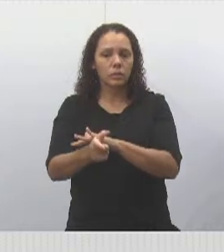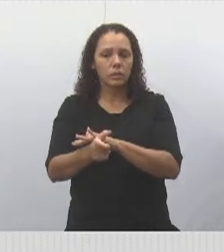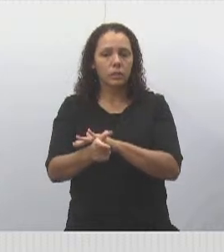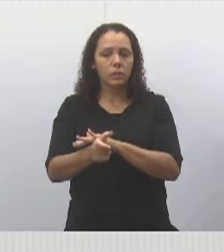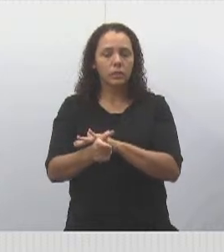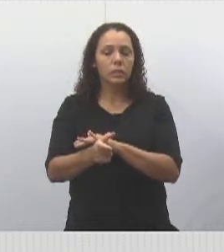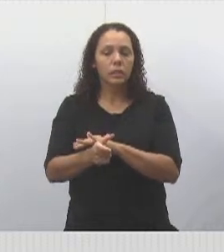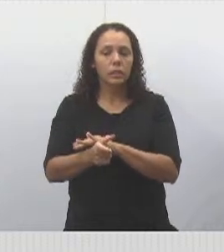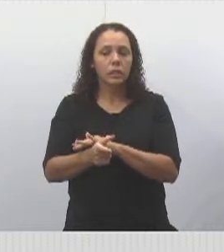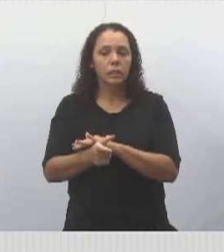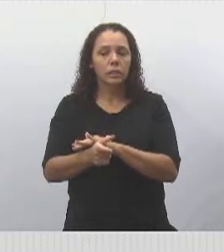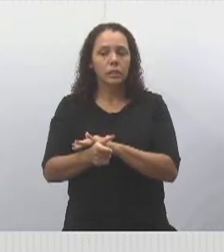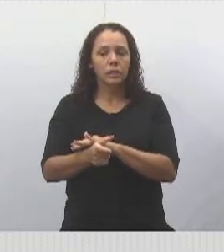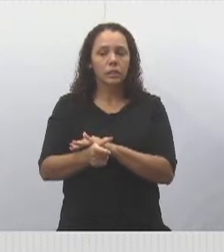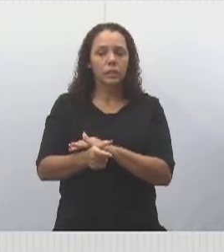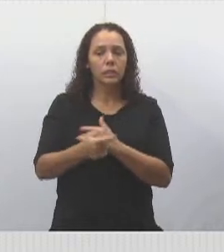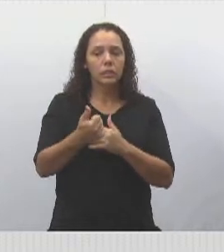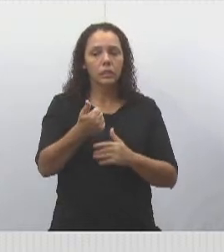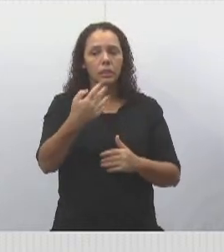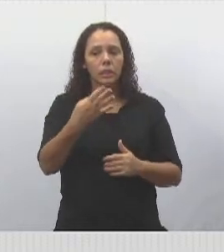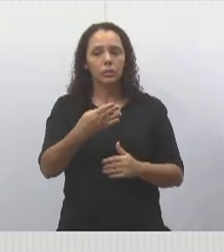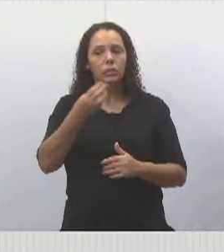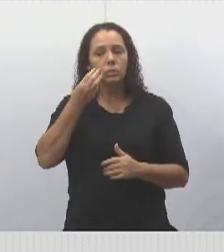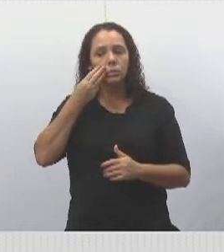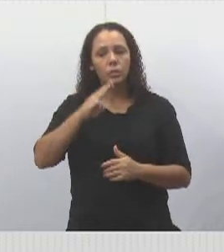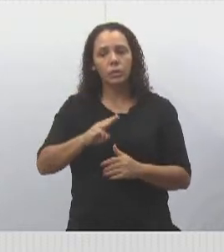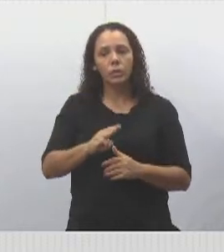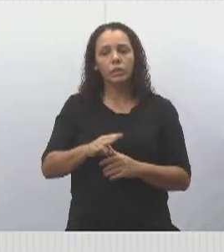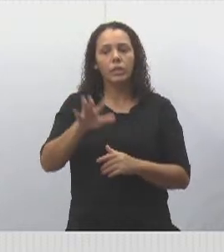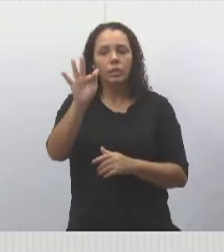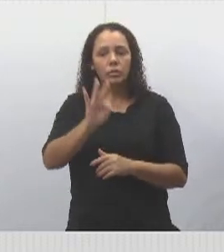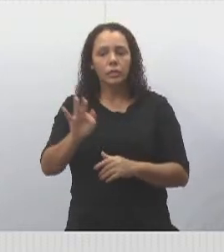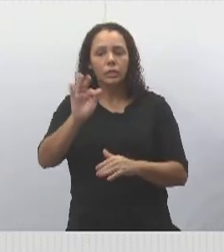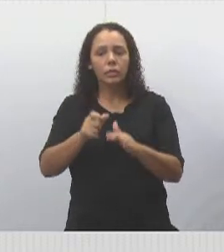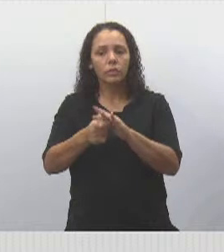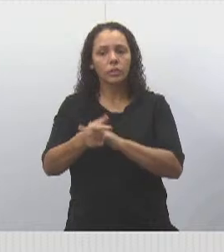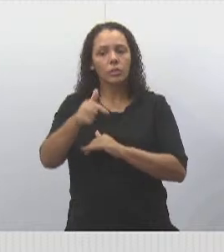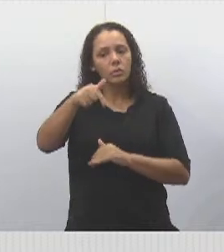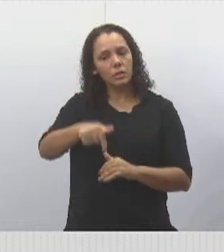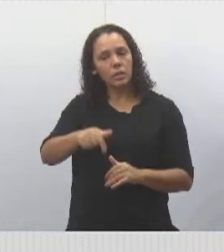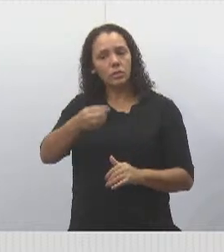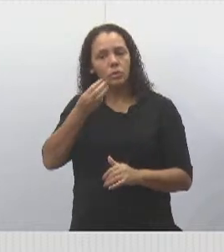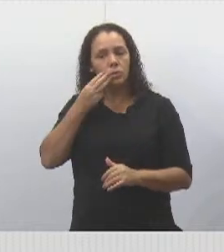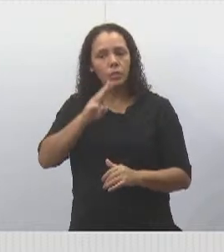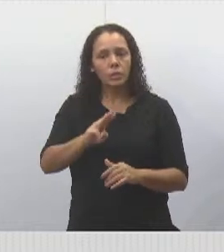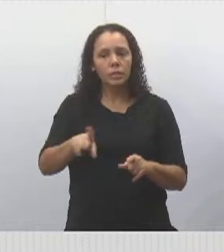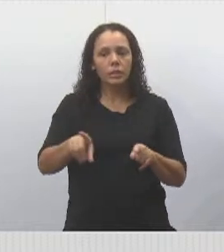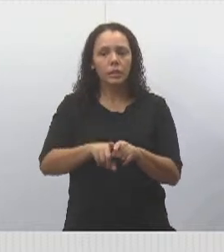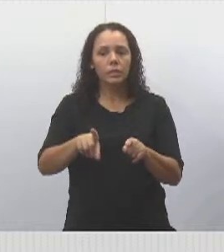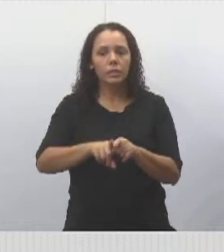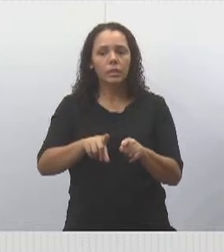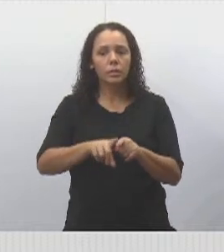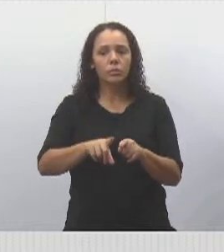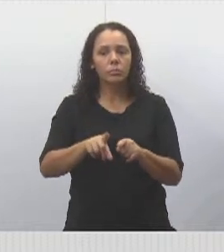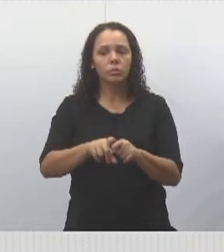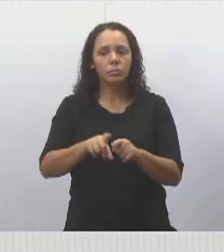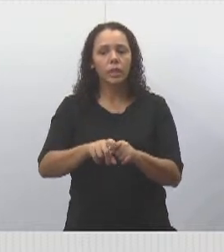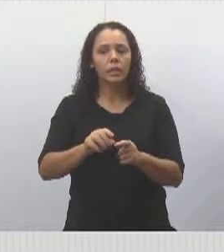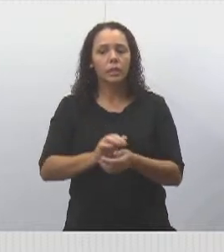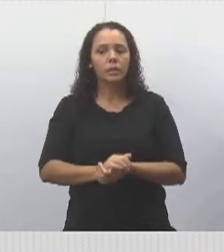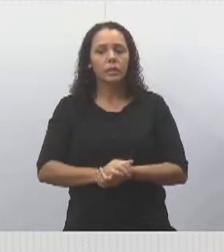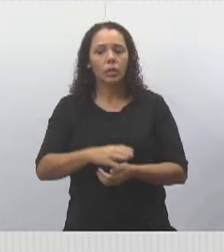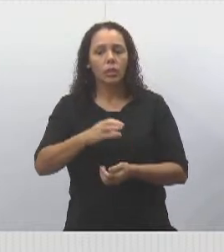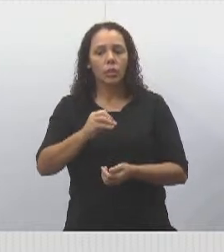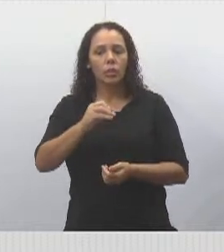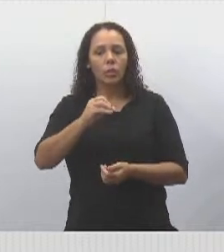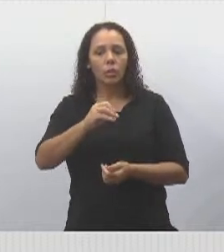recurso estadual, em torno de 14 milhões, e 7 milhões de recurso federal, além de uma operação de crédito de 34 milhões, que é uma